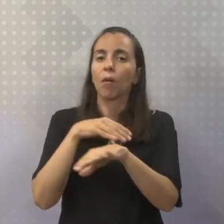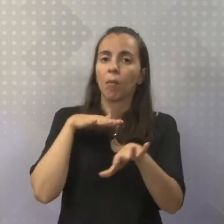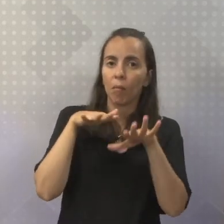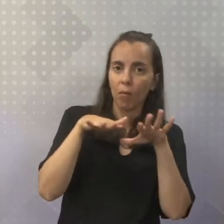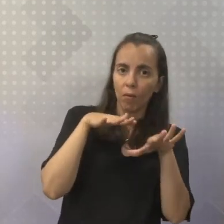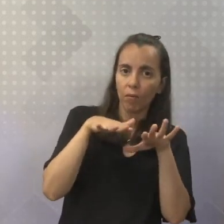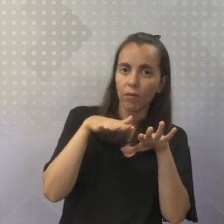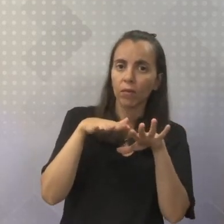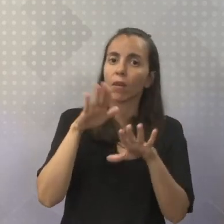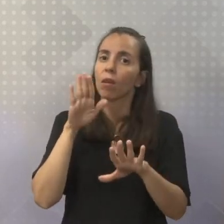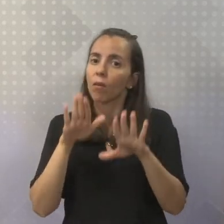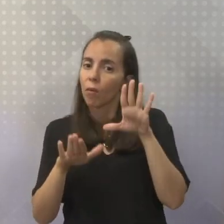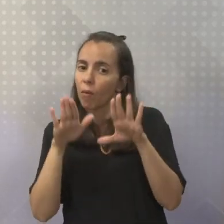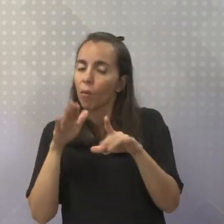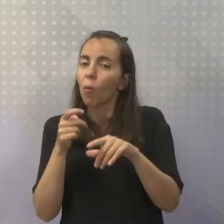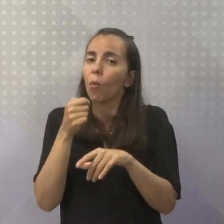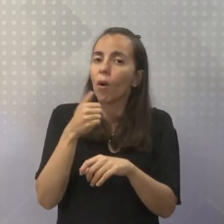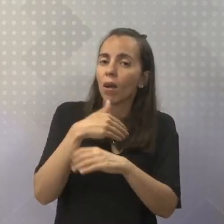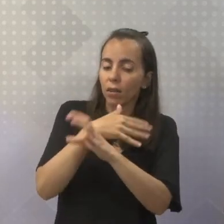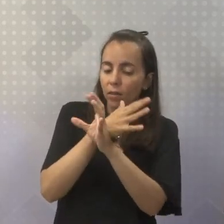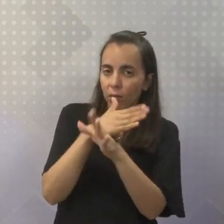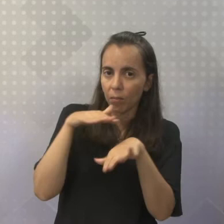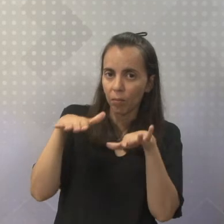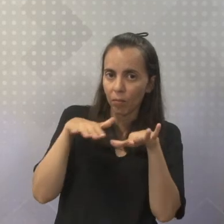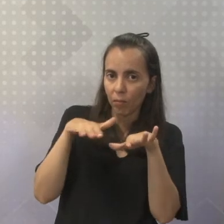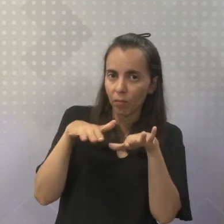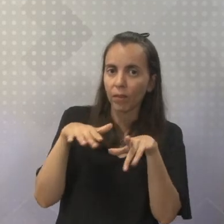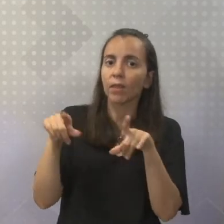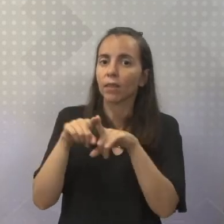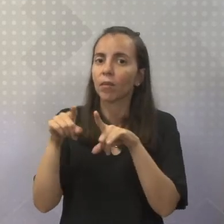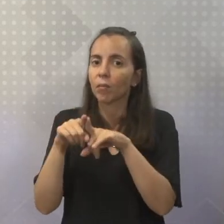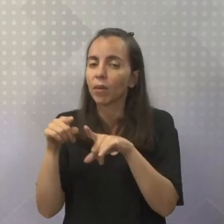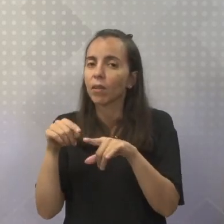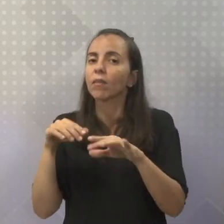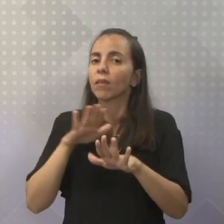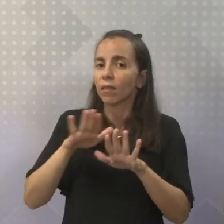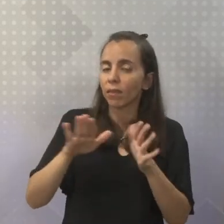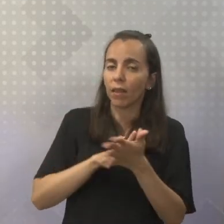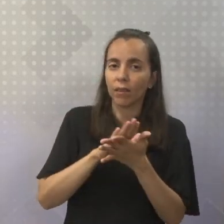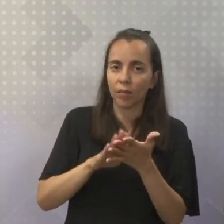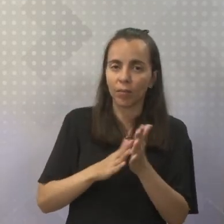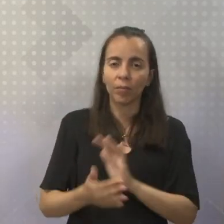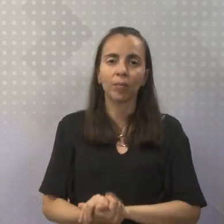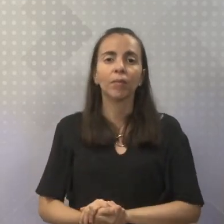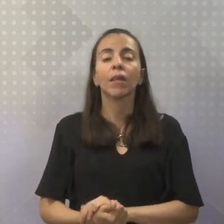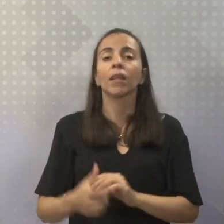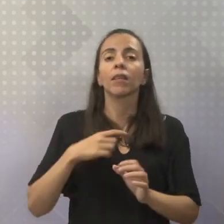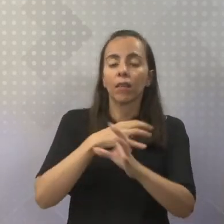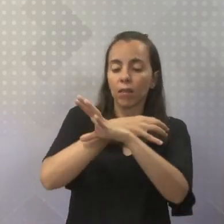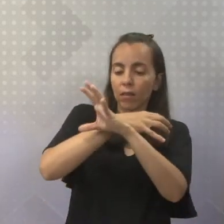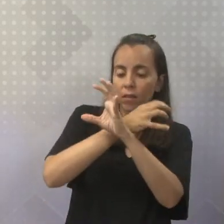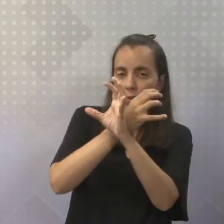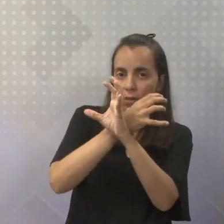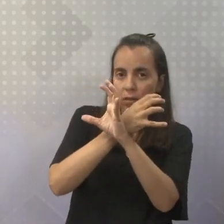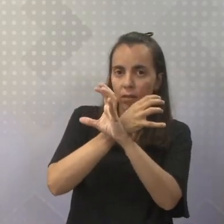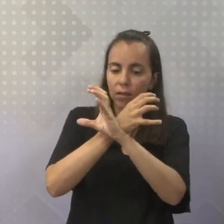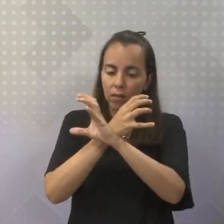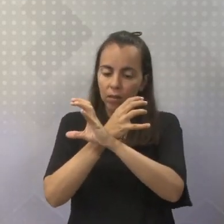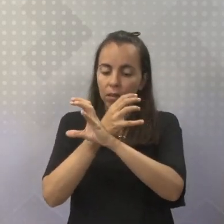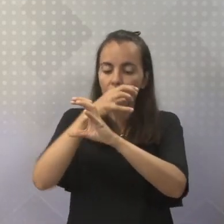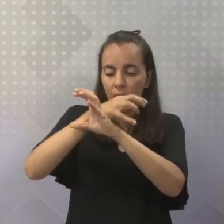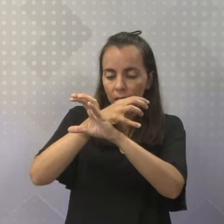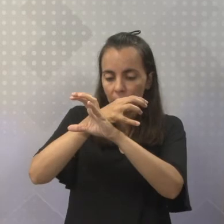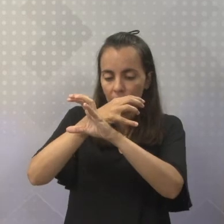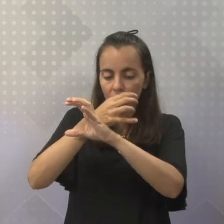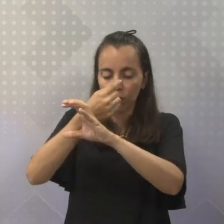e semimóveis. E também é formado pelos músculos esqueléticos e representa a integração entre o